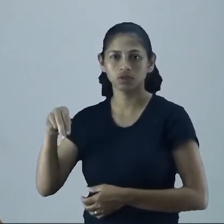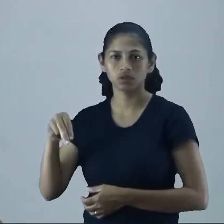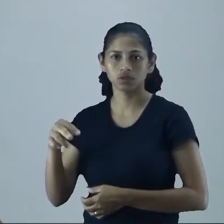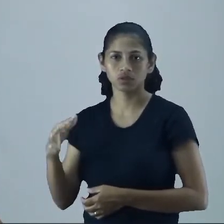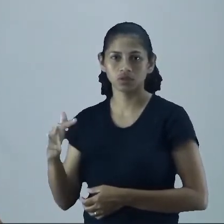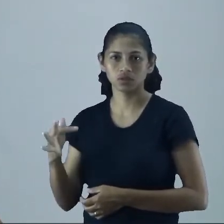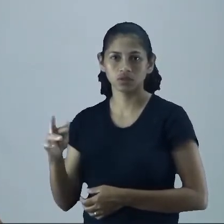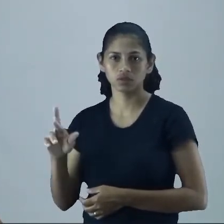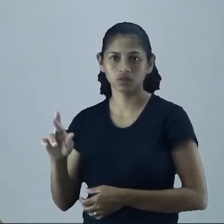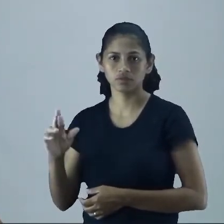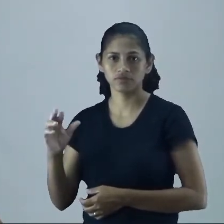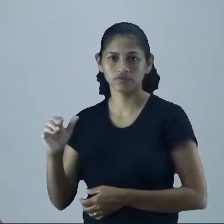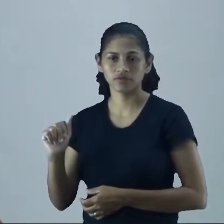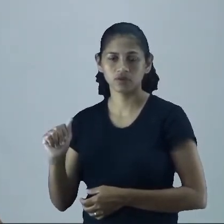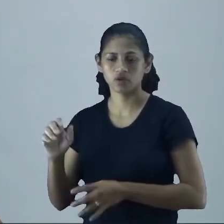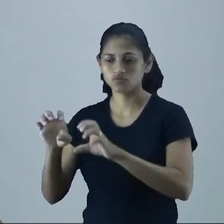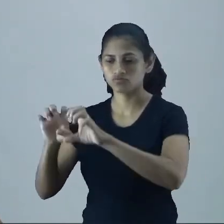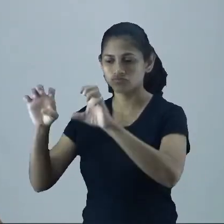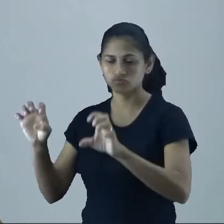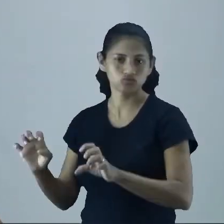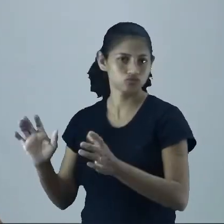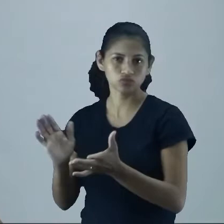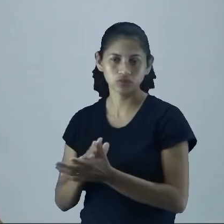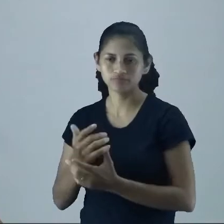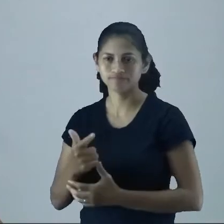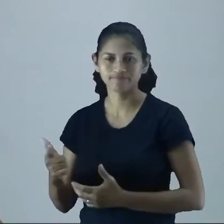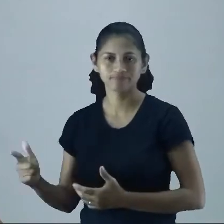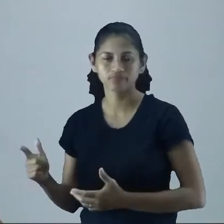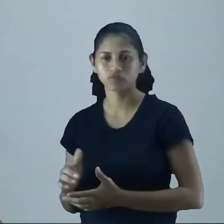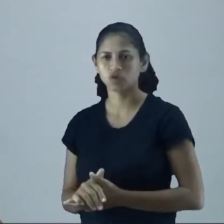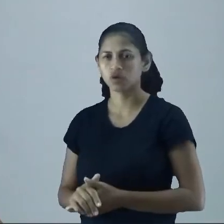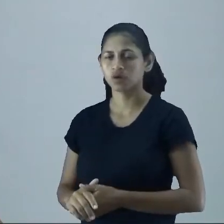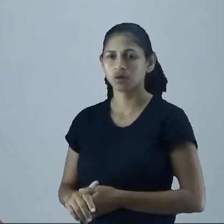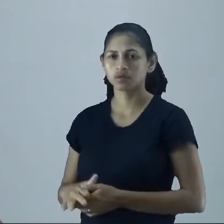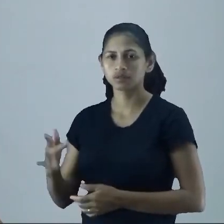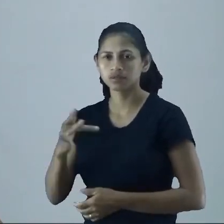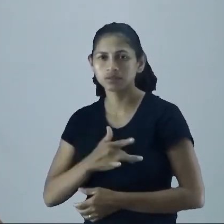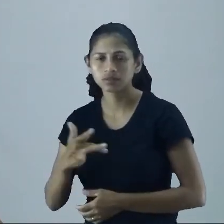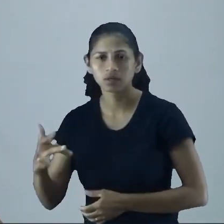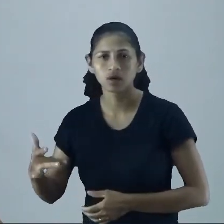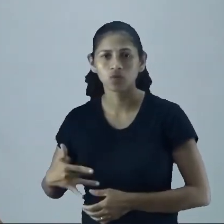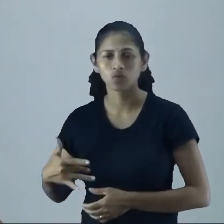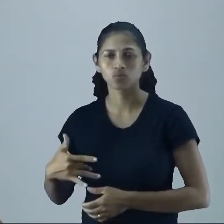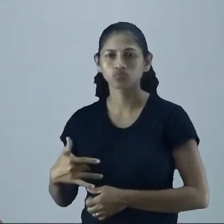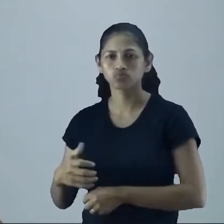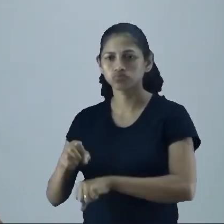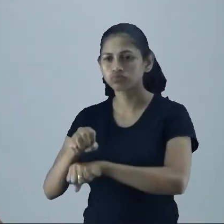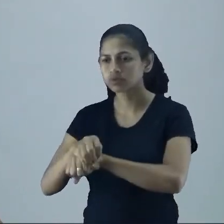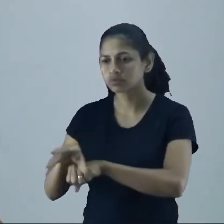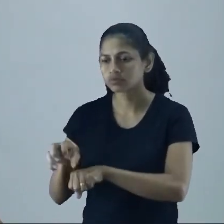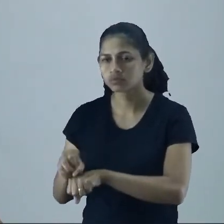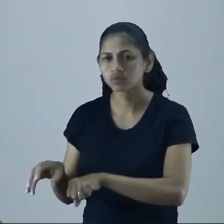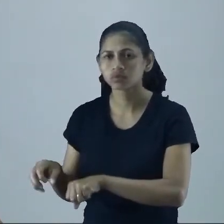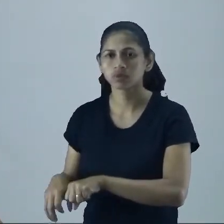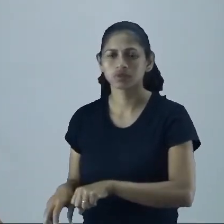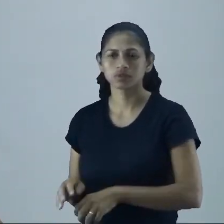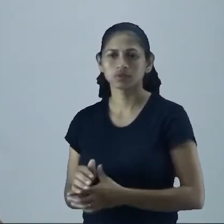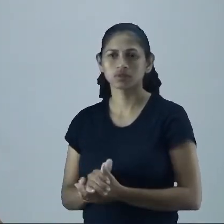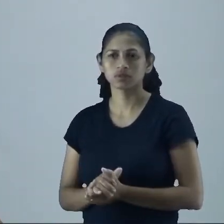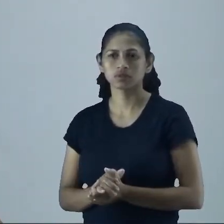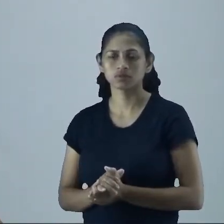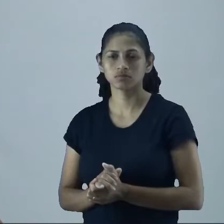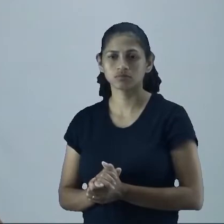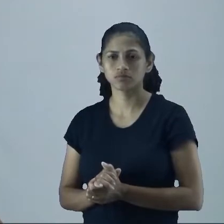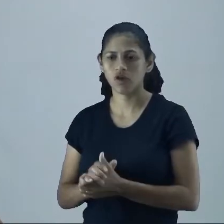de pessoas e aí houve muitos problemas, tanto na saúde, na educação, em emprego. Muitas pessoas ficaram desempregadas,